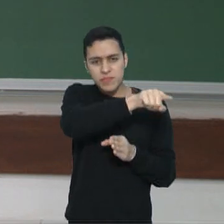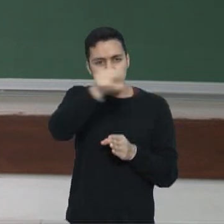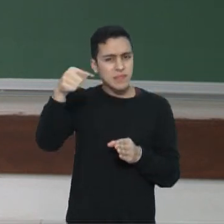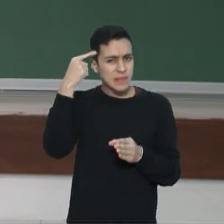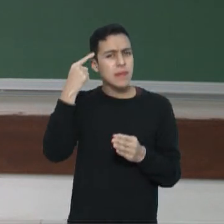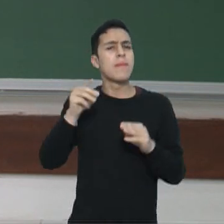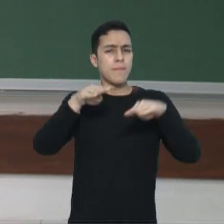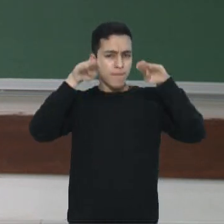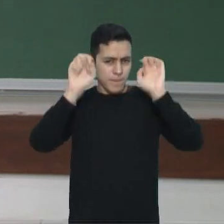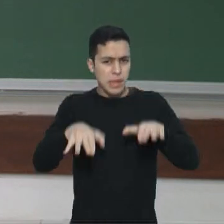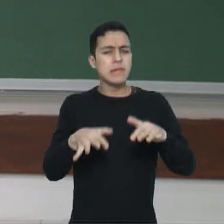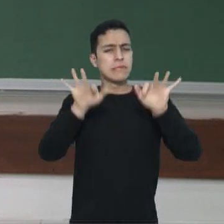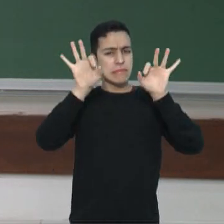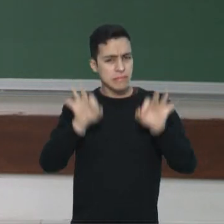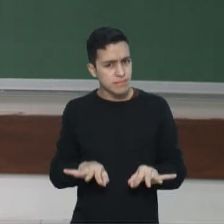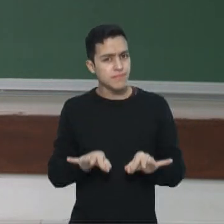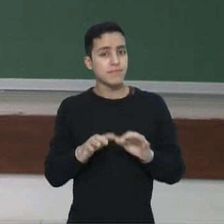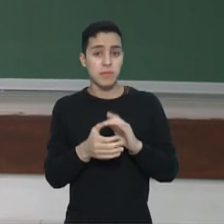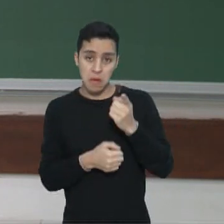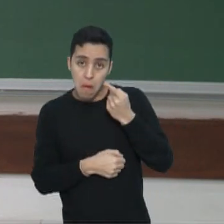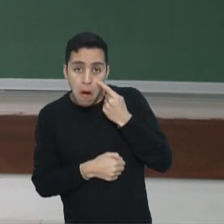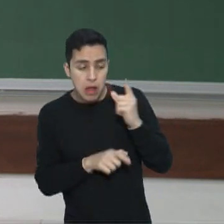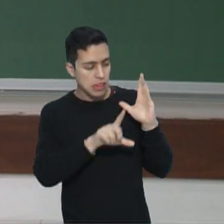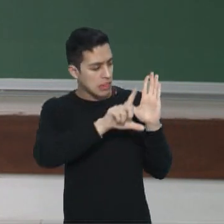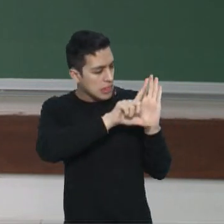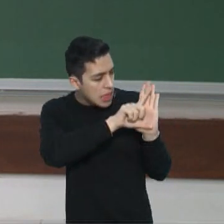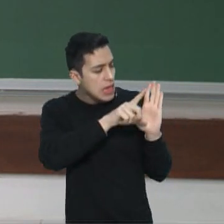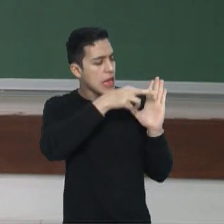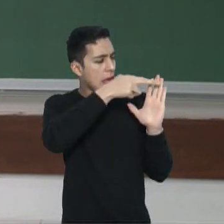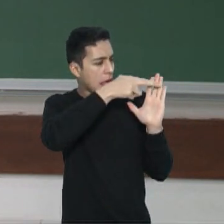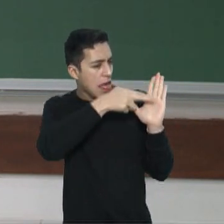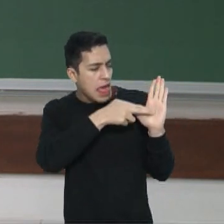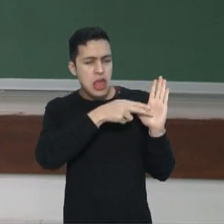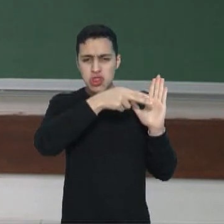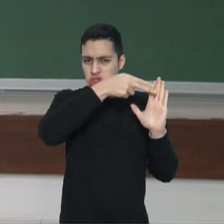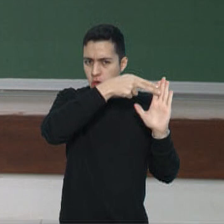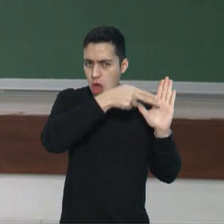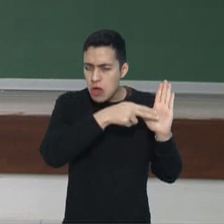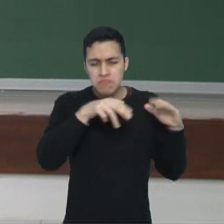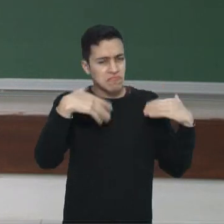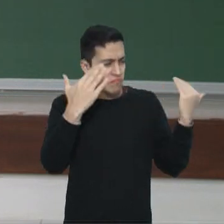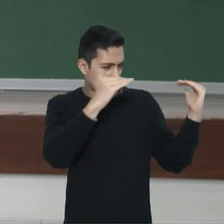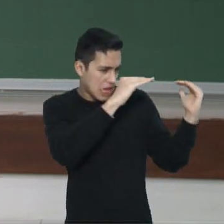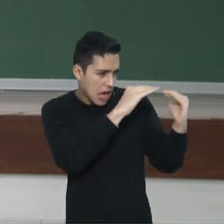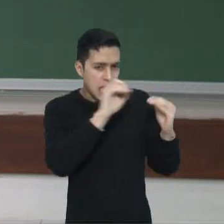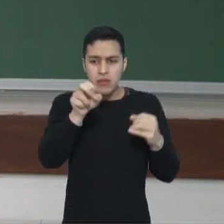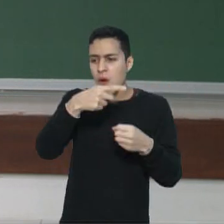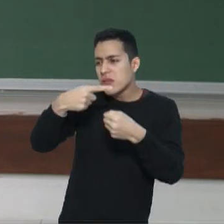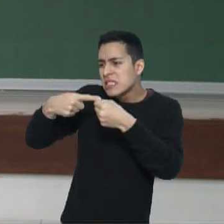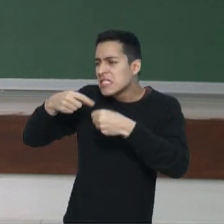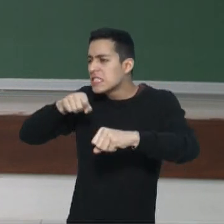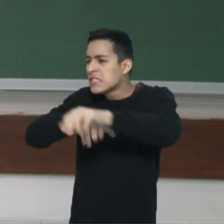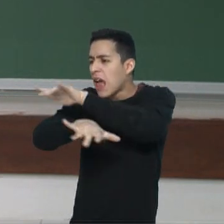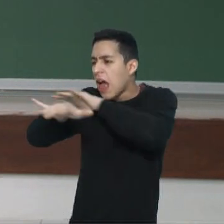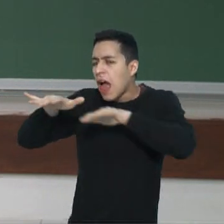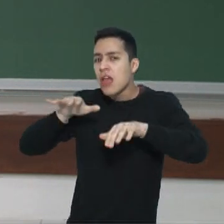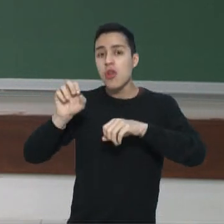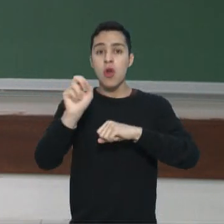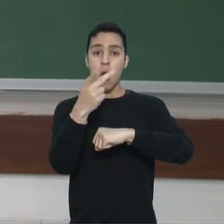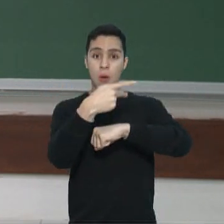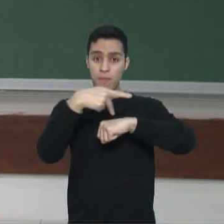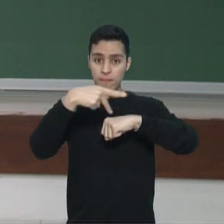muito bem. É isso mesmo. Uma lei, uma norma, uma regra, seja de casa, ou seja da cidade, ou de um país, é